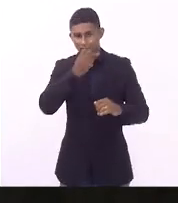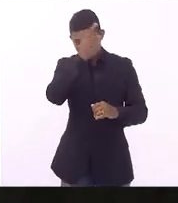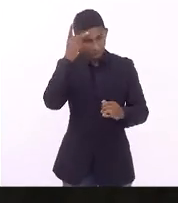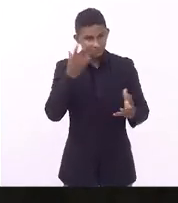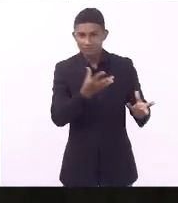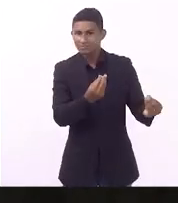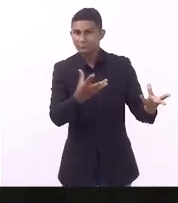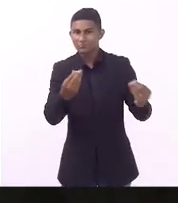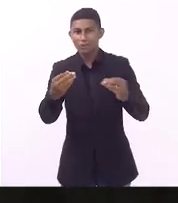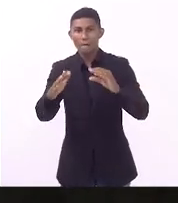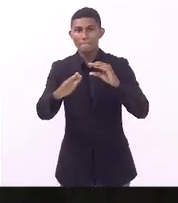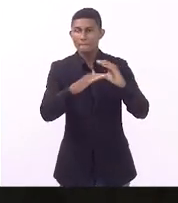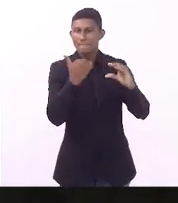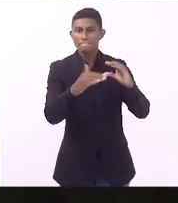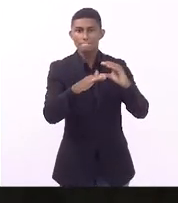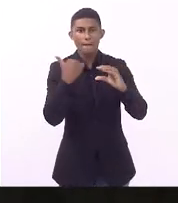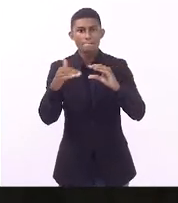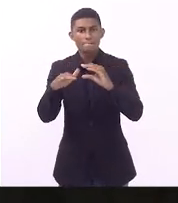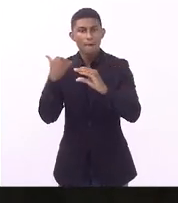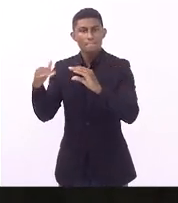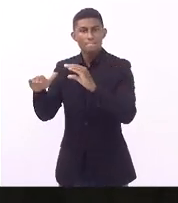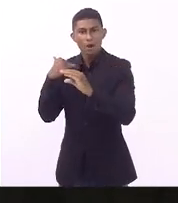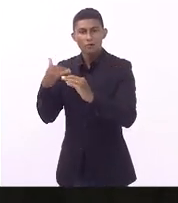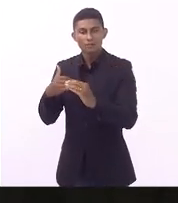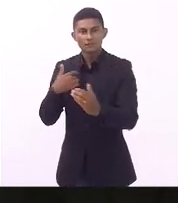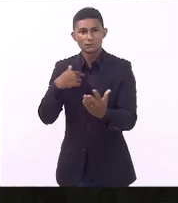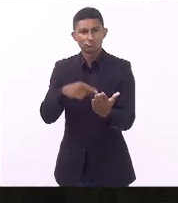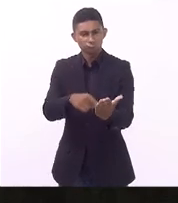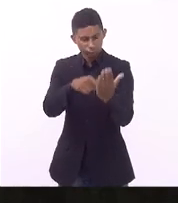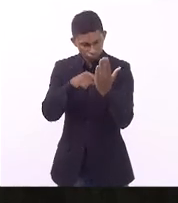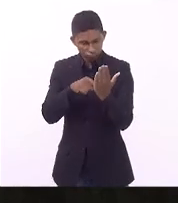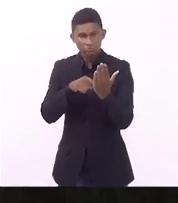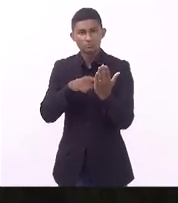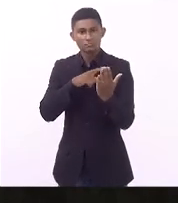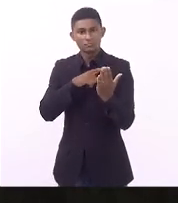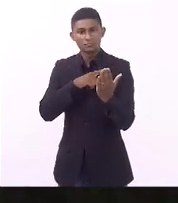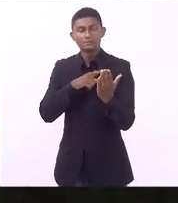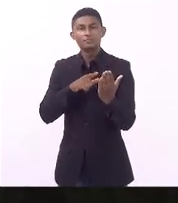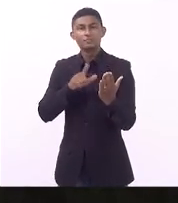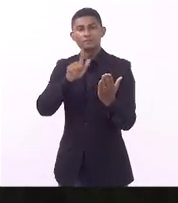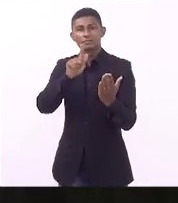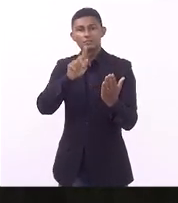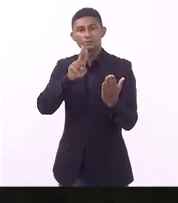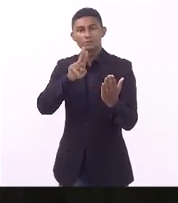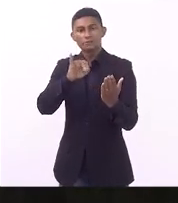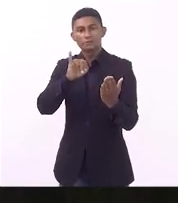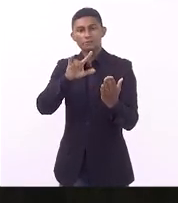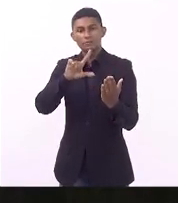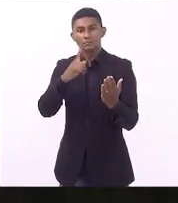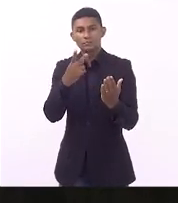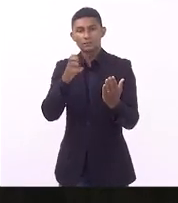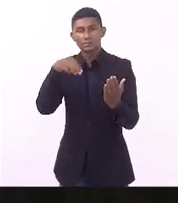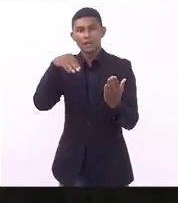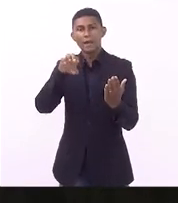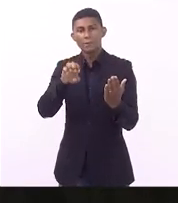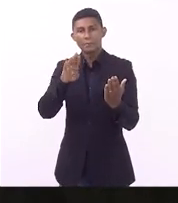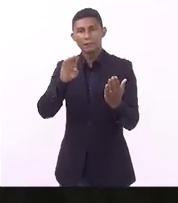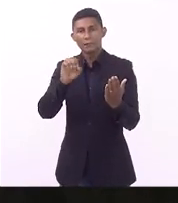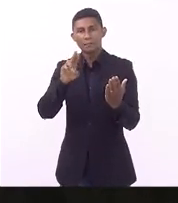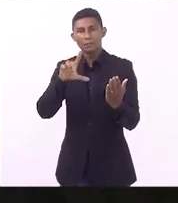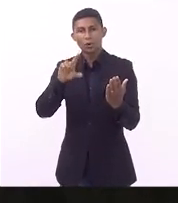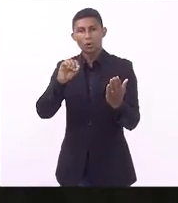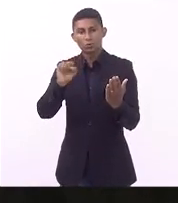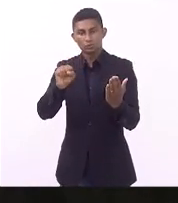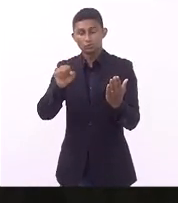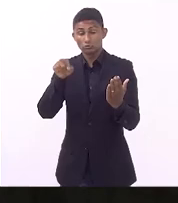que eu jamais podia imaginar, entre elas do Guilherme Boulos, que eu mal conhecia, apresentado pelo Cid Benjamin,